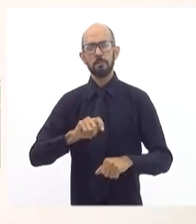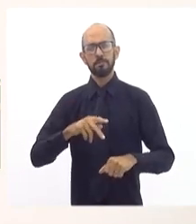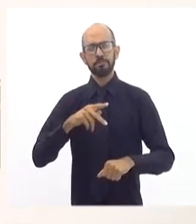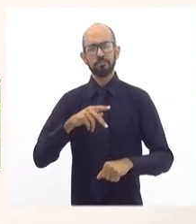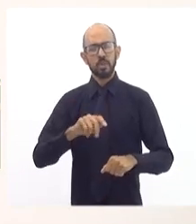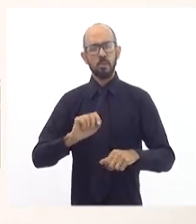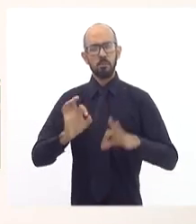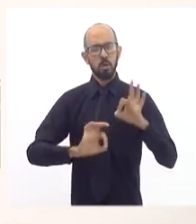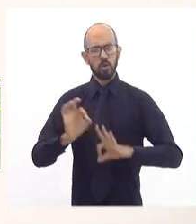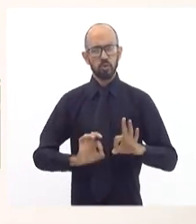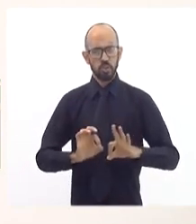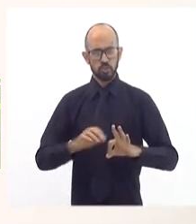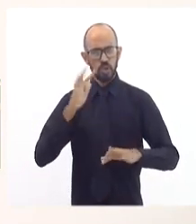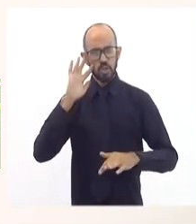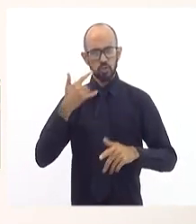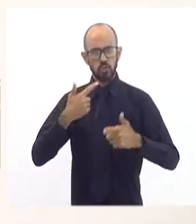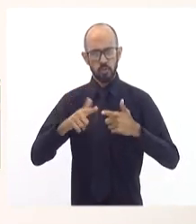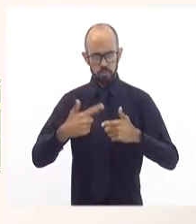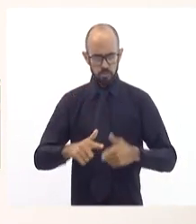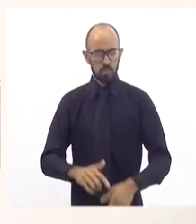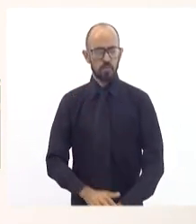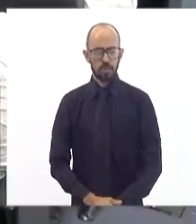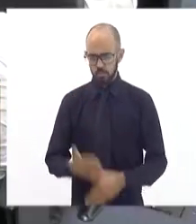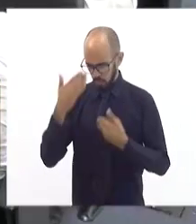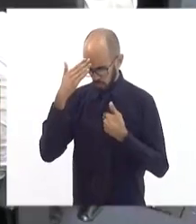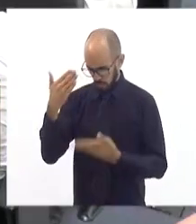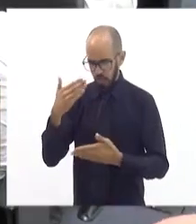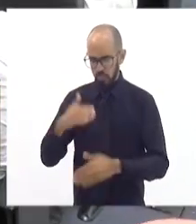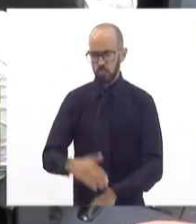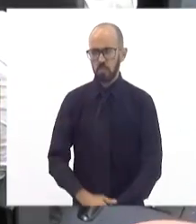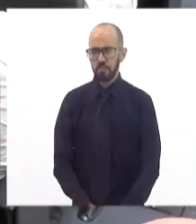resolver o problema da Baía de Sepetiba Muito obrigado